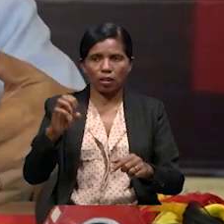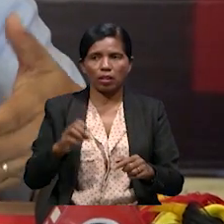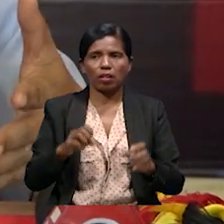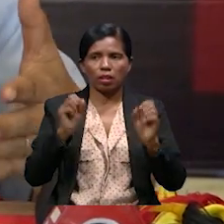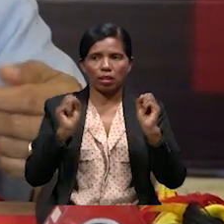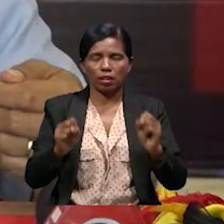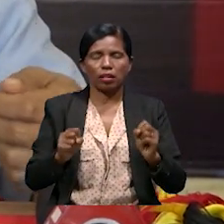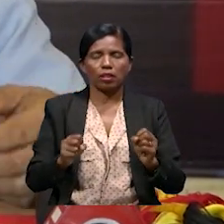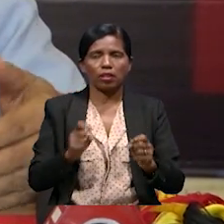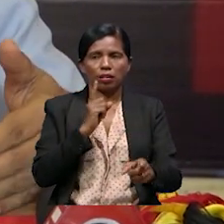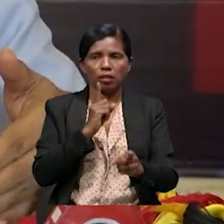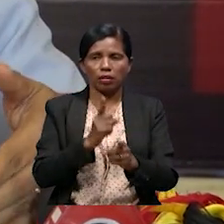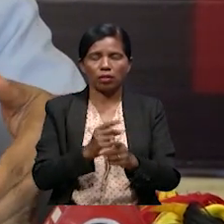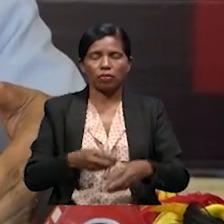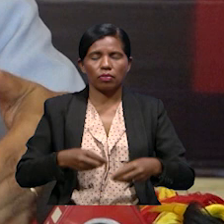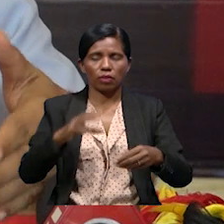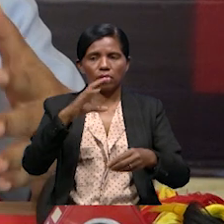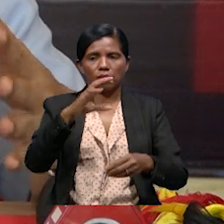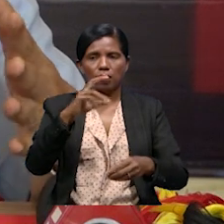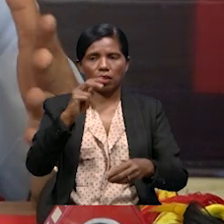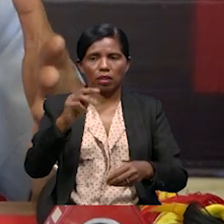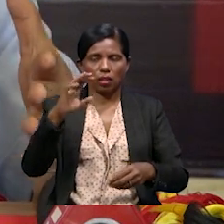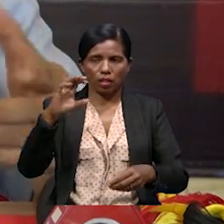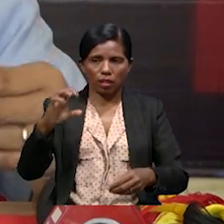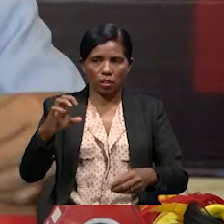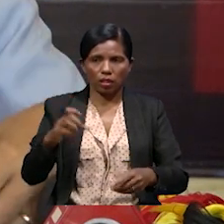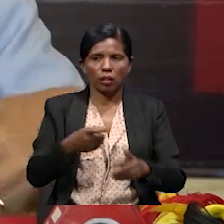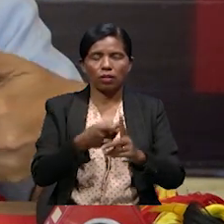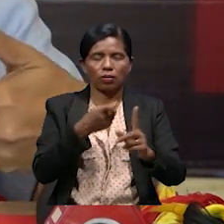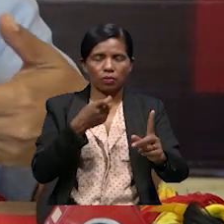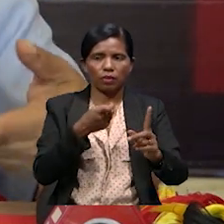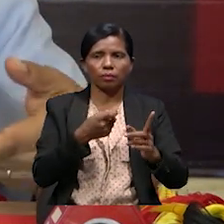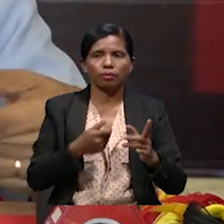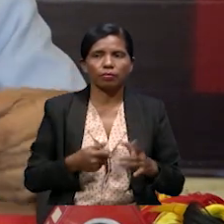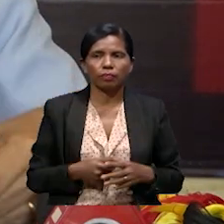disposição legal, for competência ba CNE, CNE leu-se